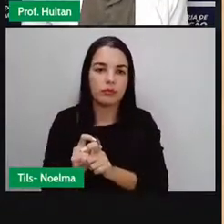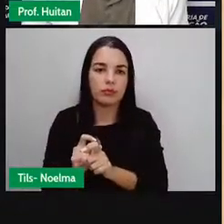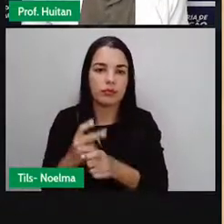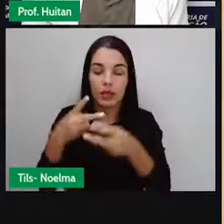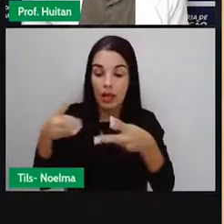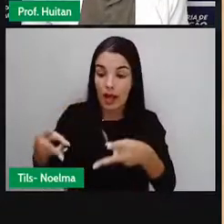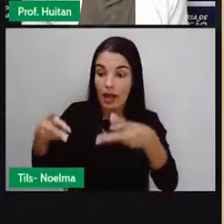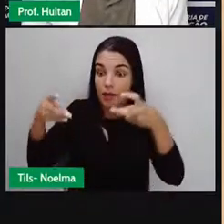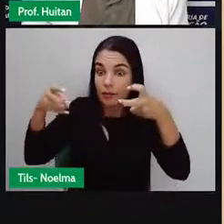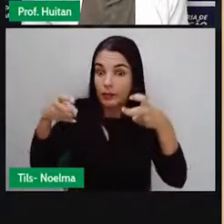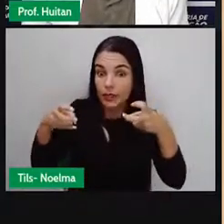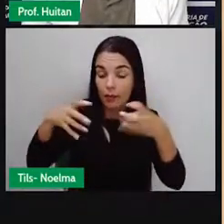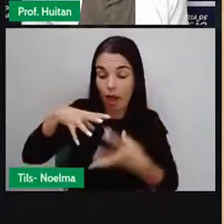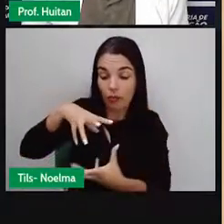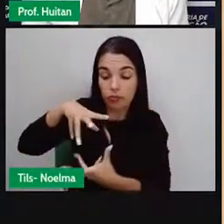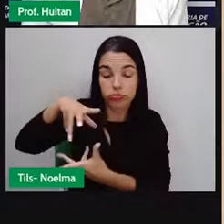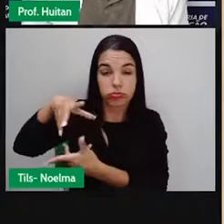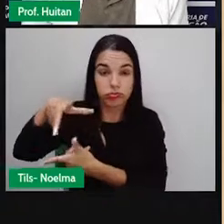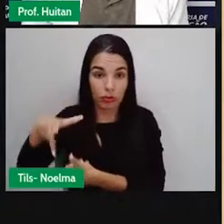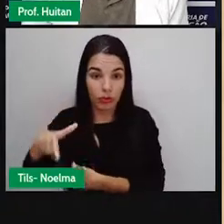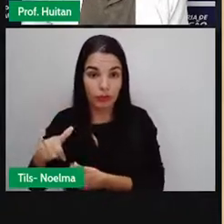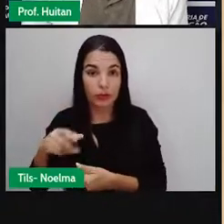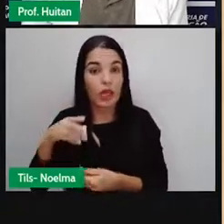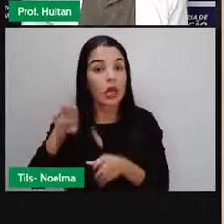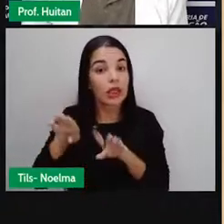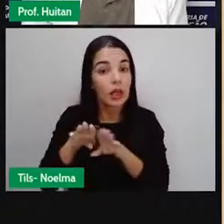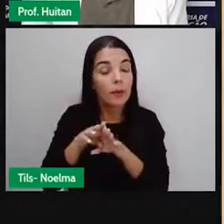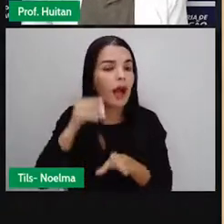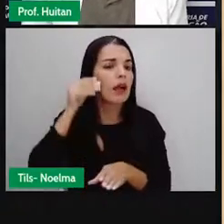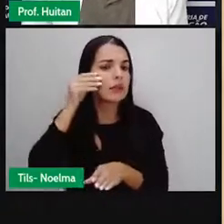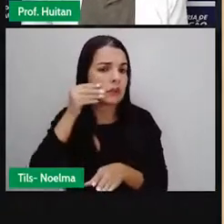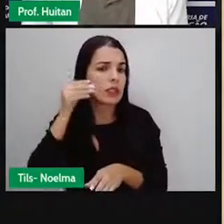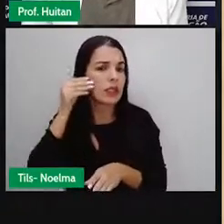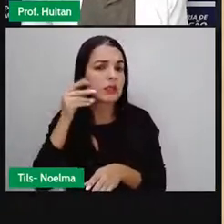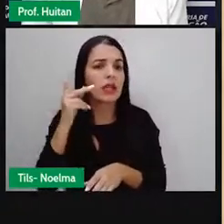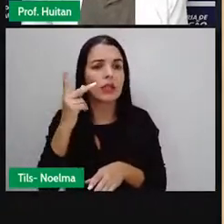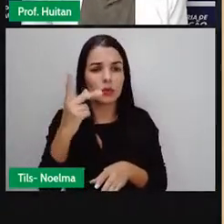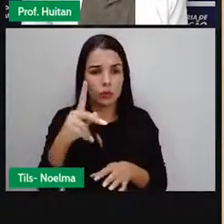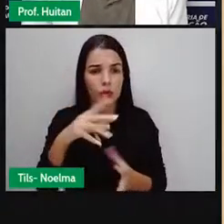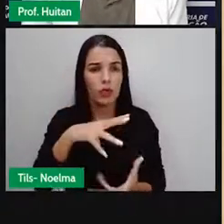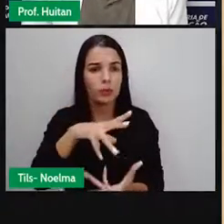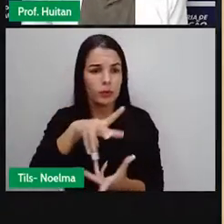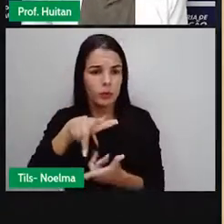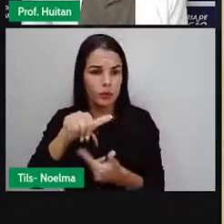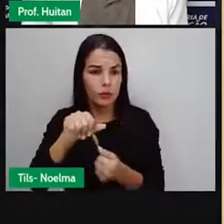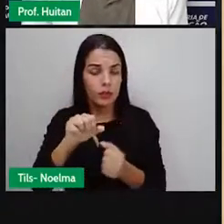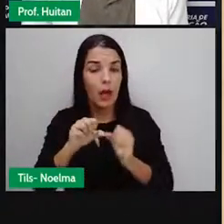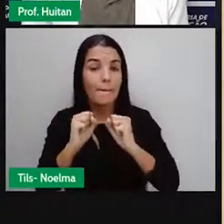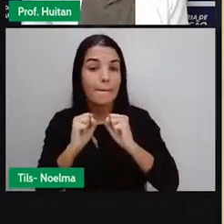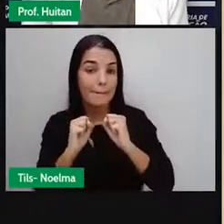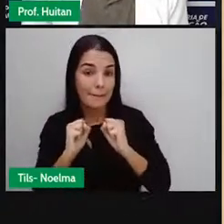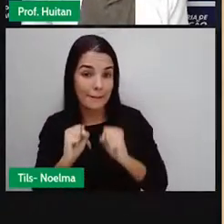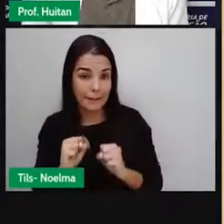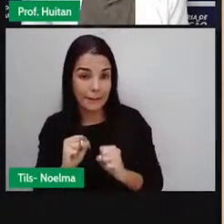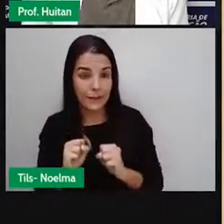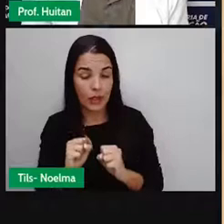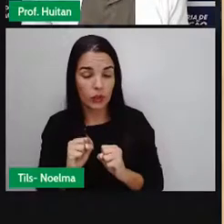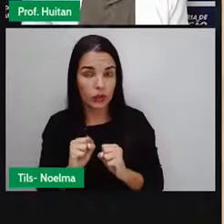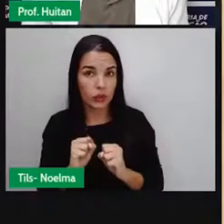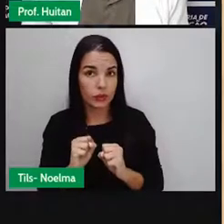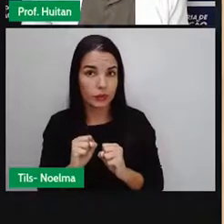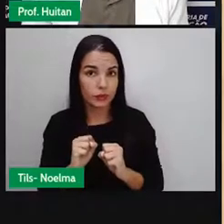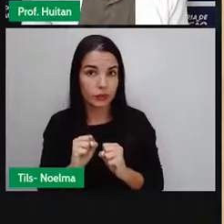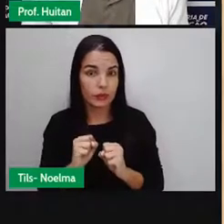de mundo, não é? Com a sua experiência de mundo também. Então, você pode, vamos dizer